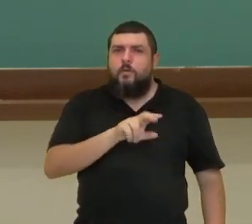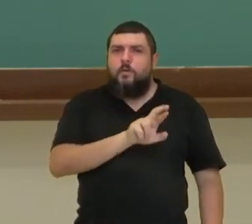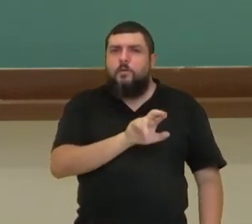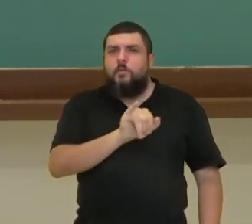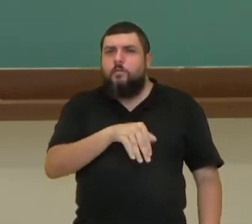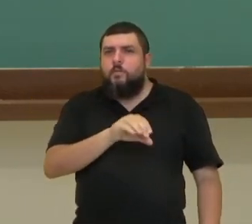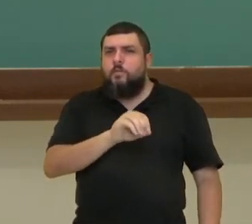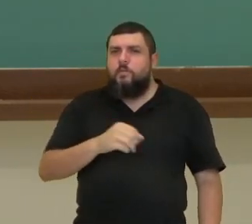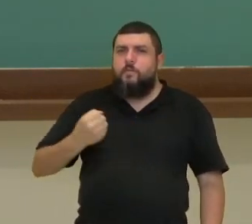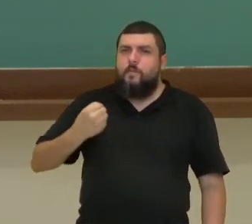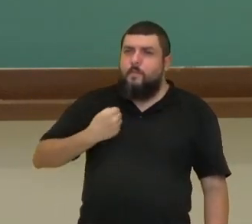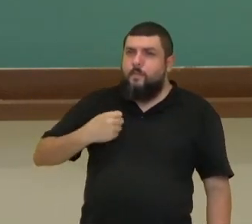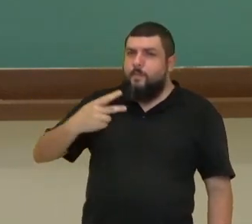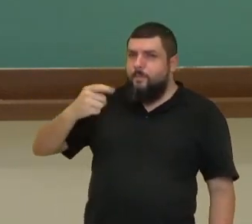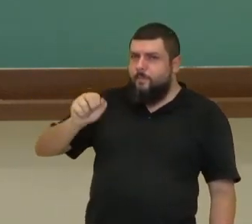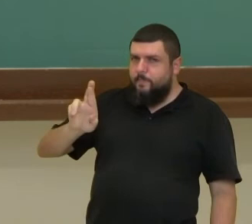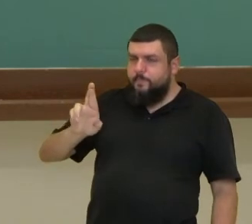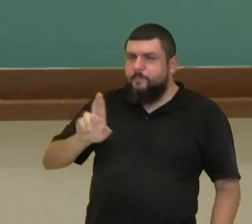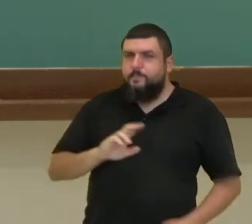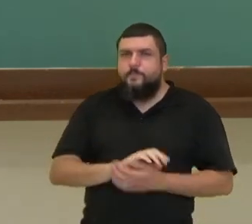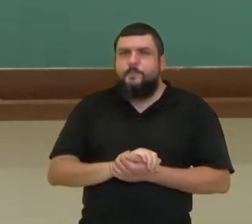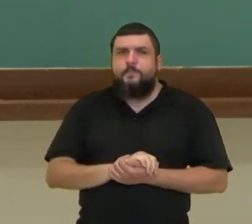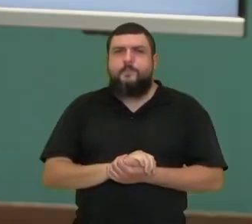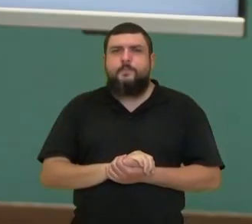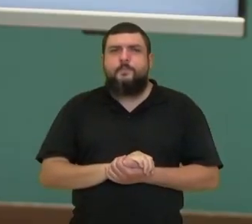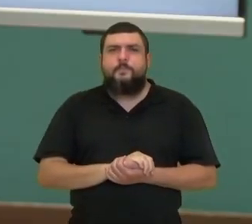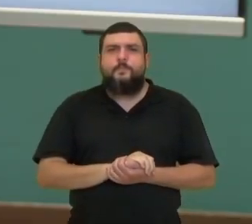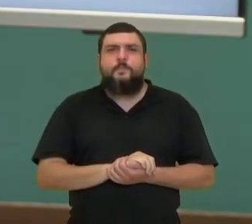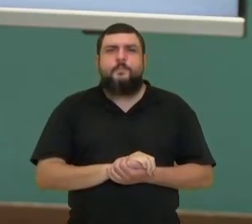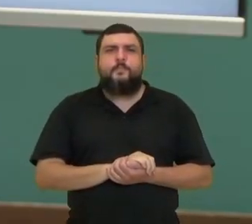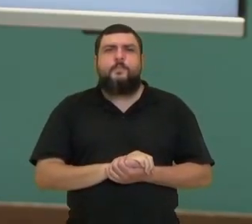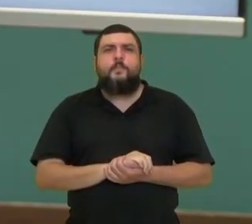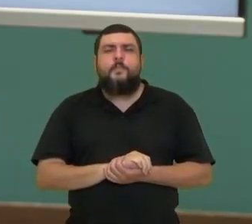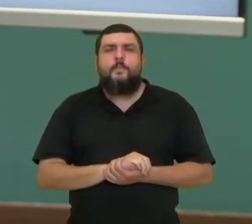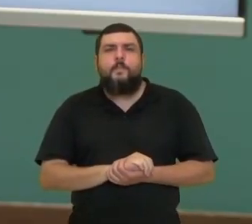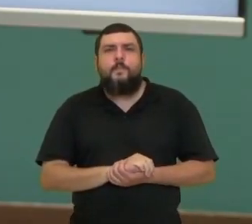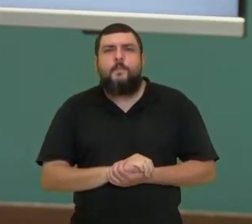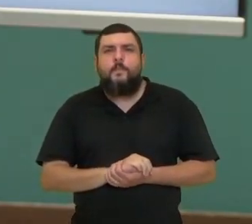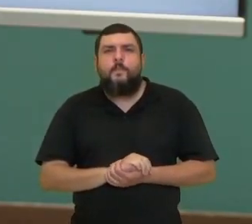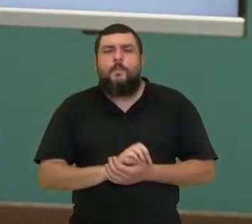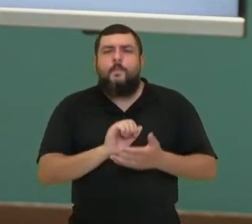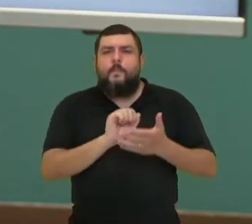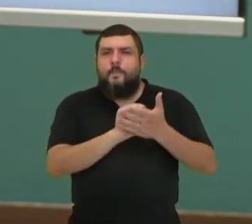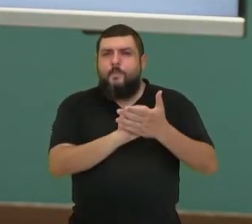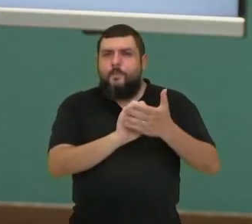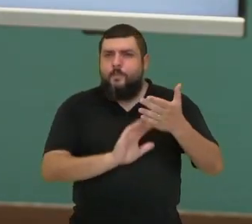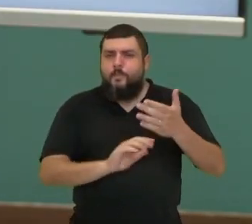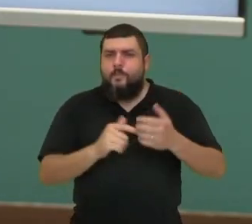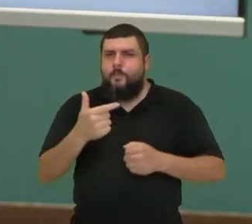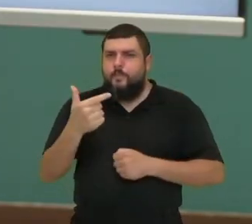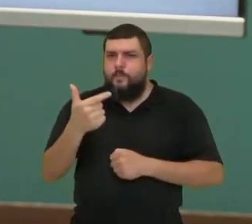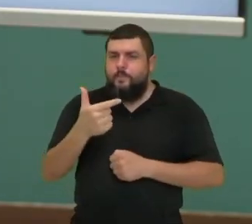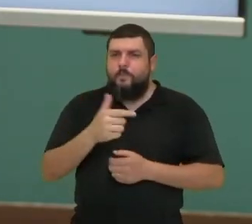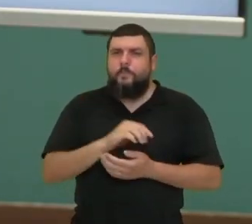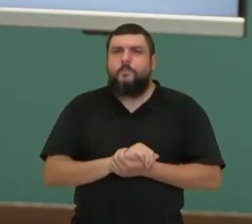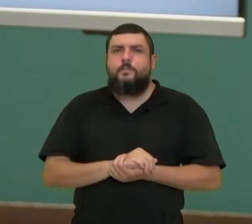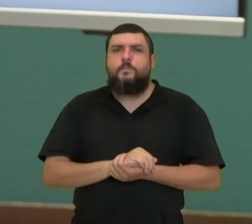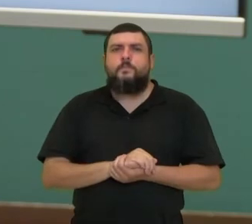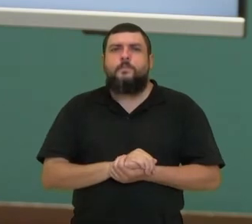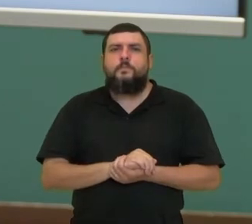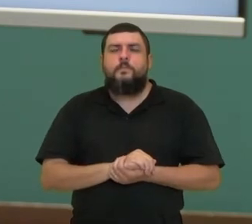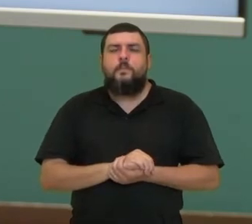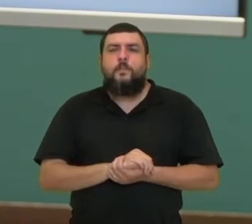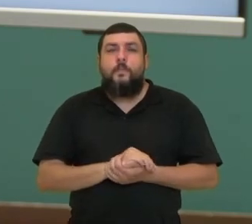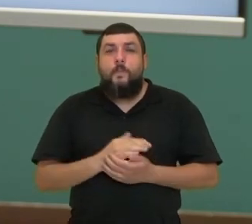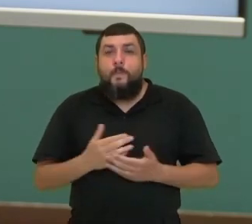número par, ok? Então vamos lá. No Praticando 2, veja, hoje André